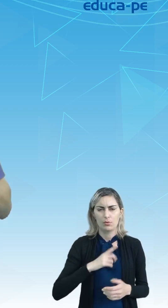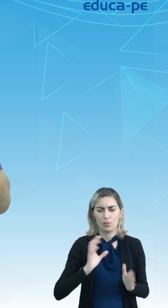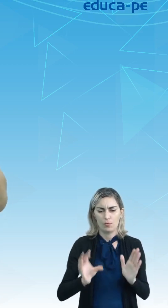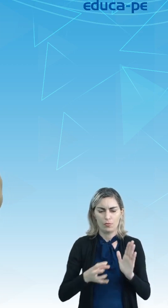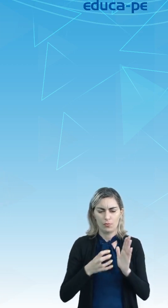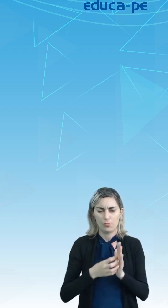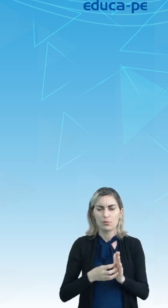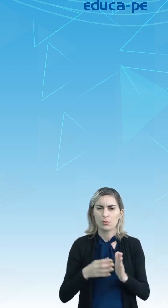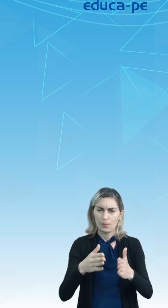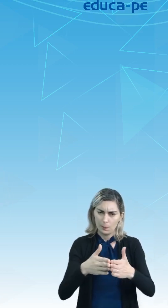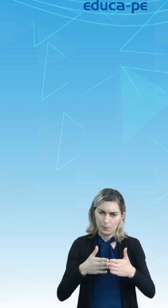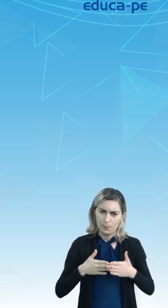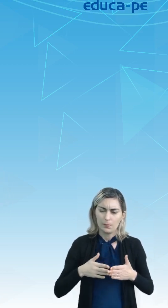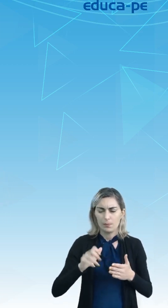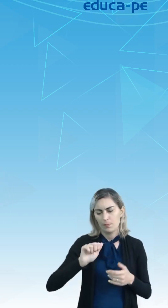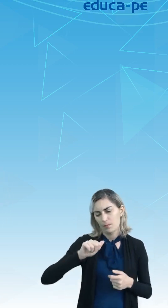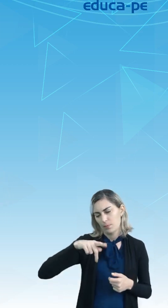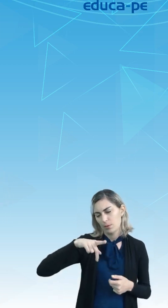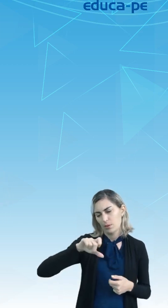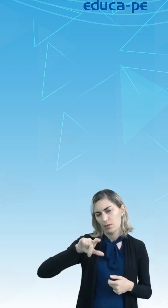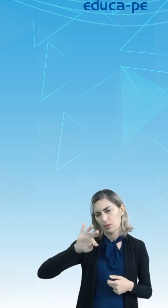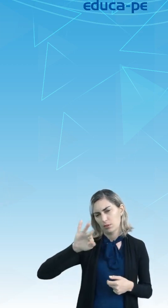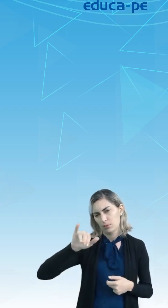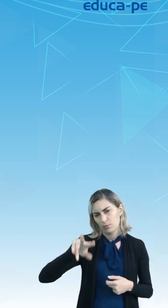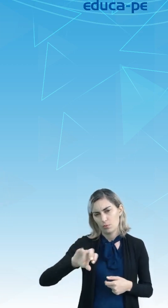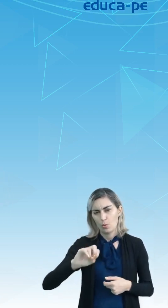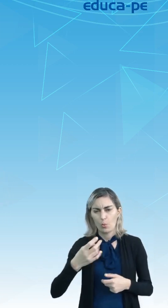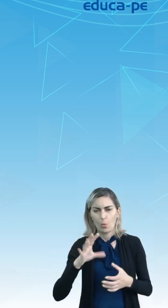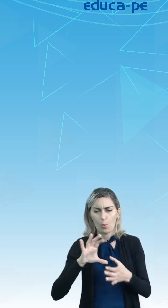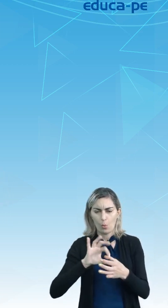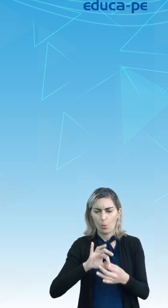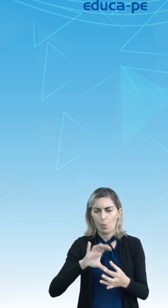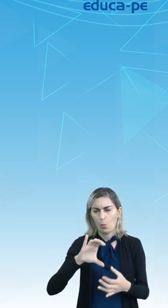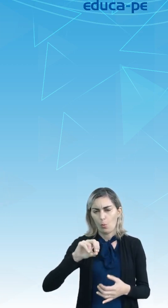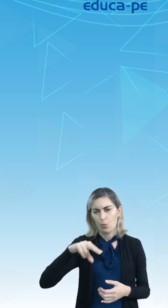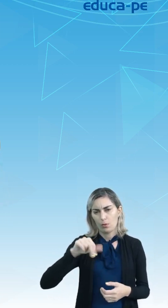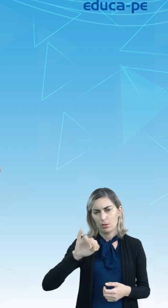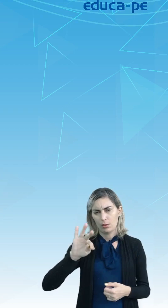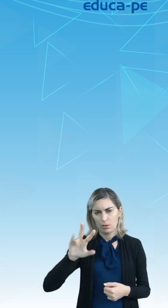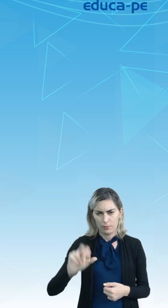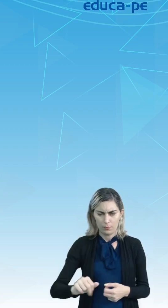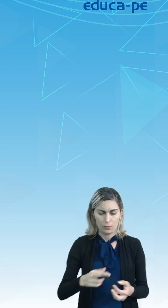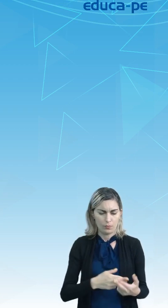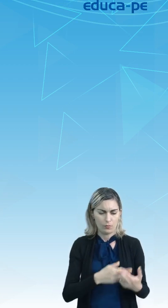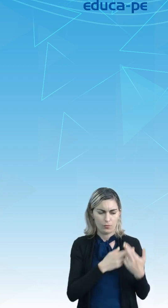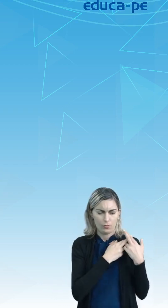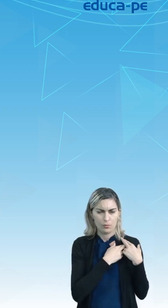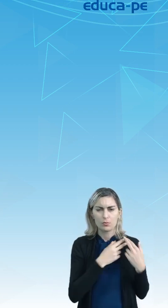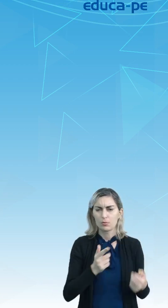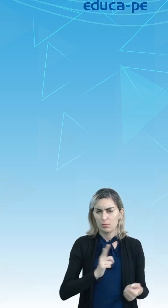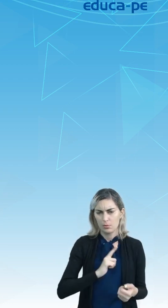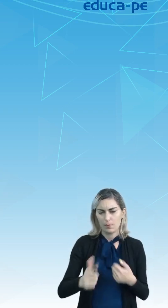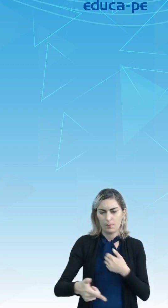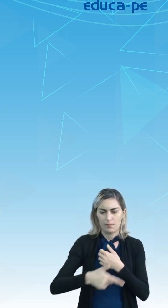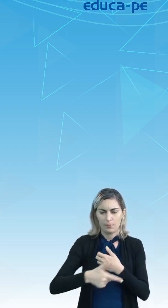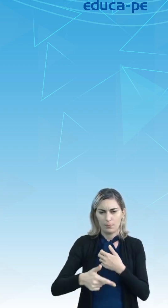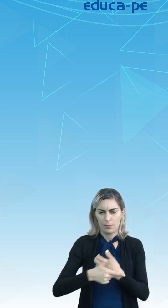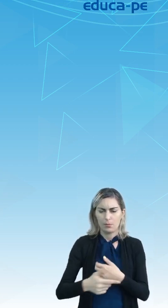função apelativa ou função conativa. É aquela função que ela tem o papel